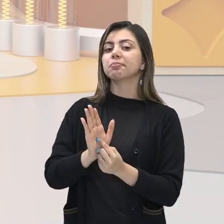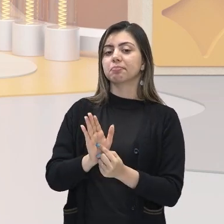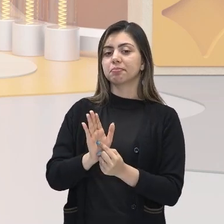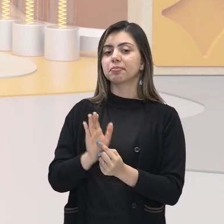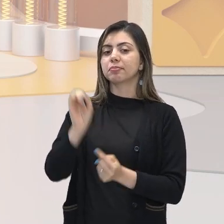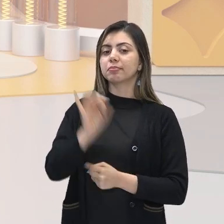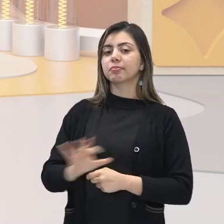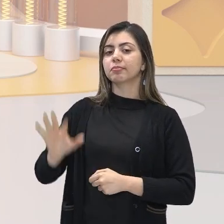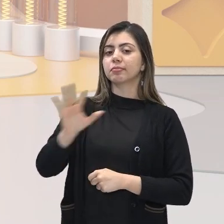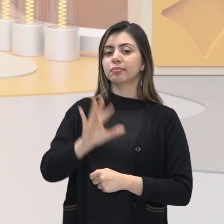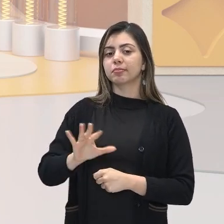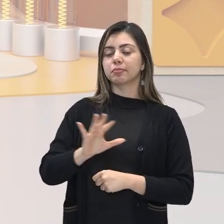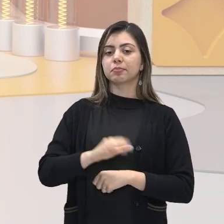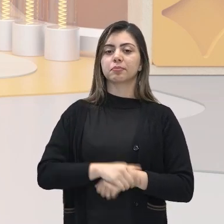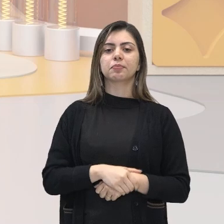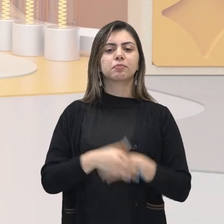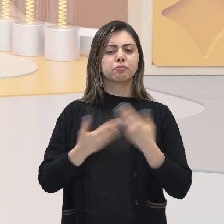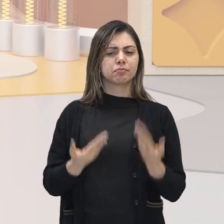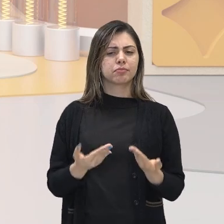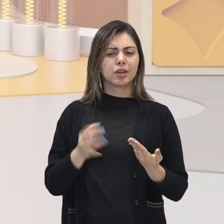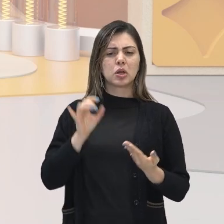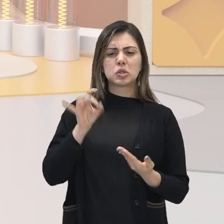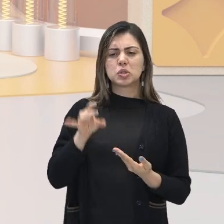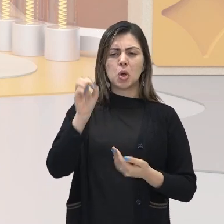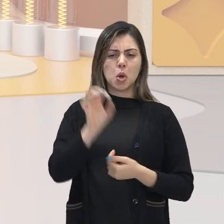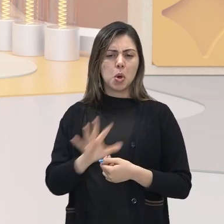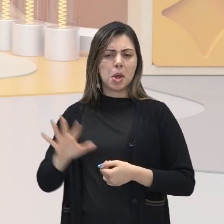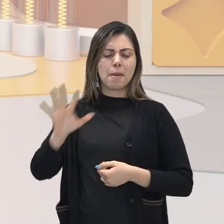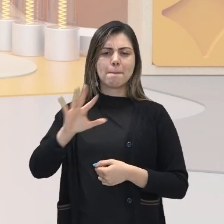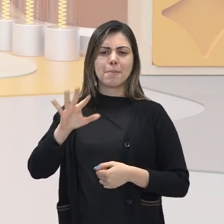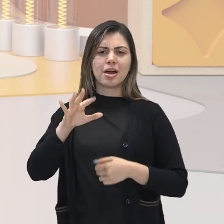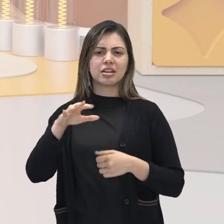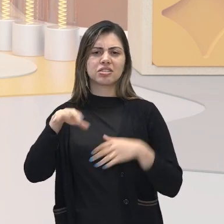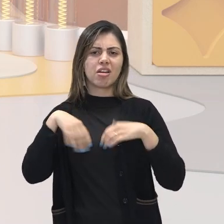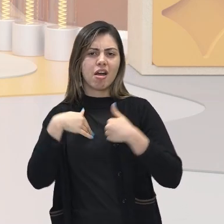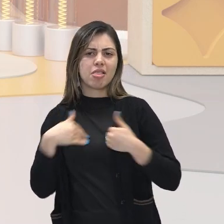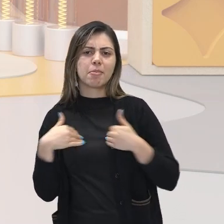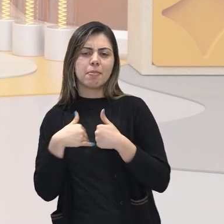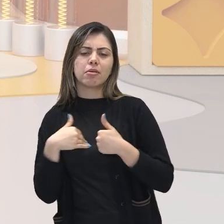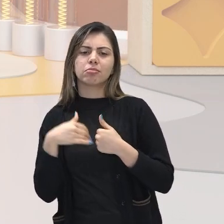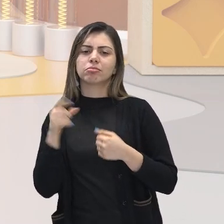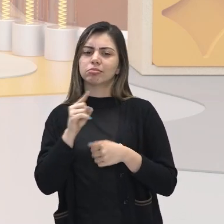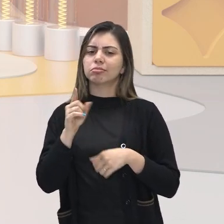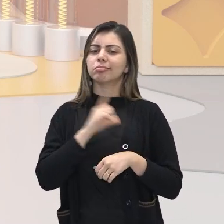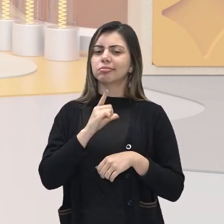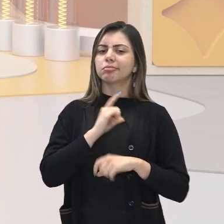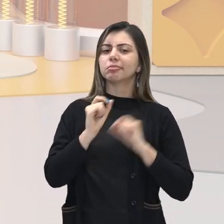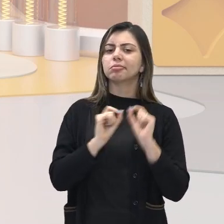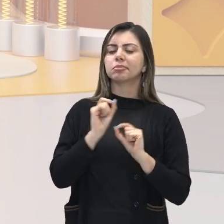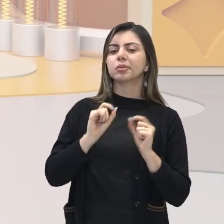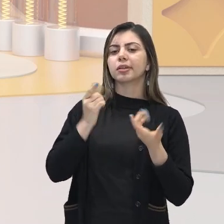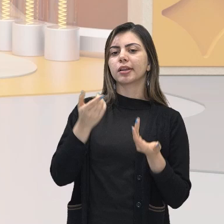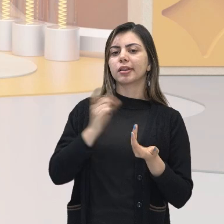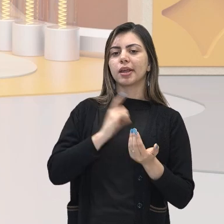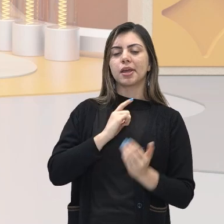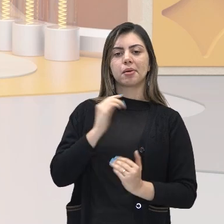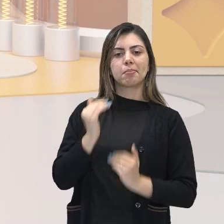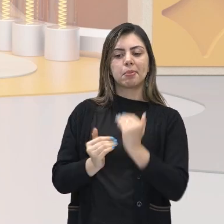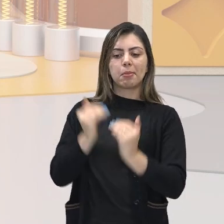nós temos aqui não somente figuras de animais irracionais, mas temos ali o processo também ali de